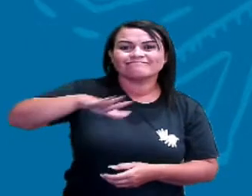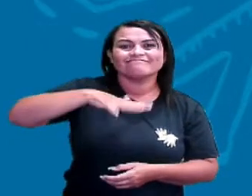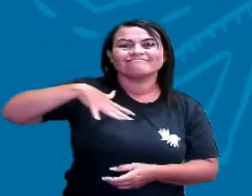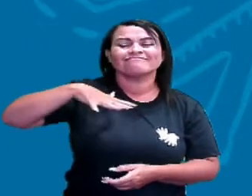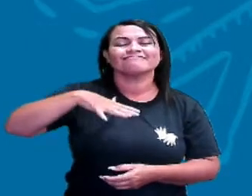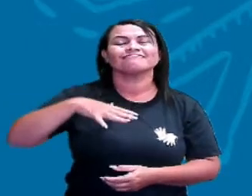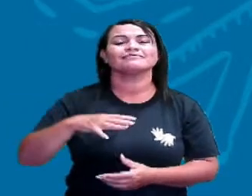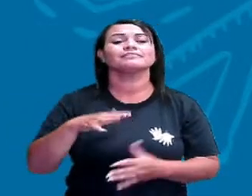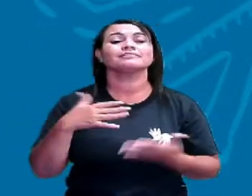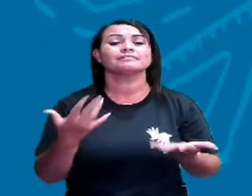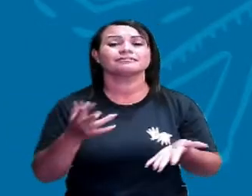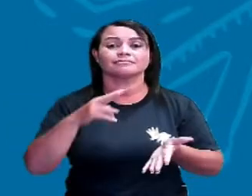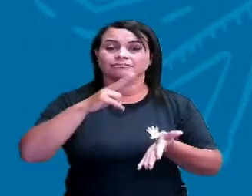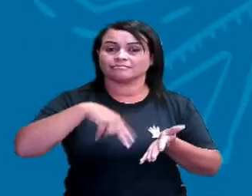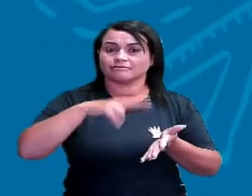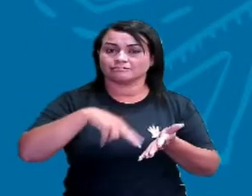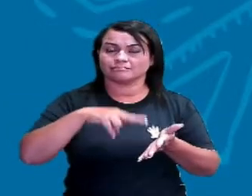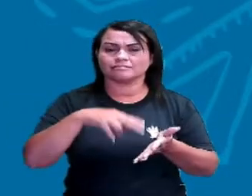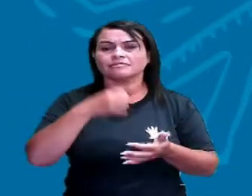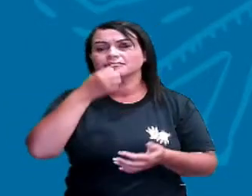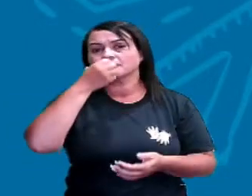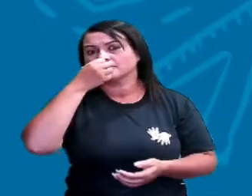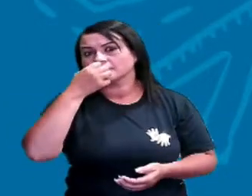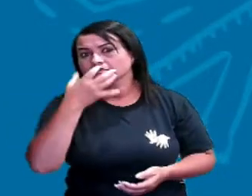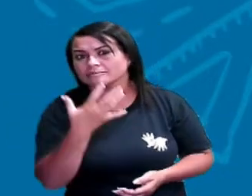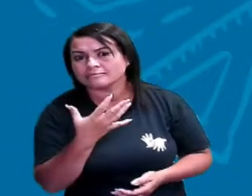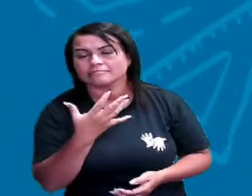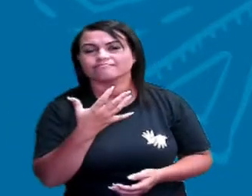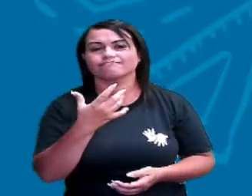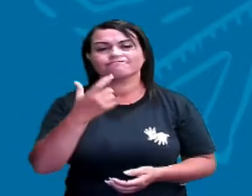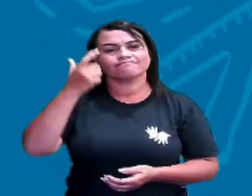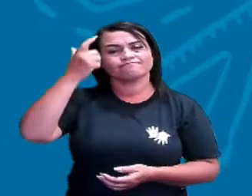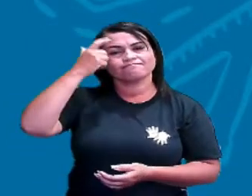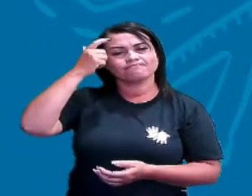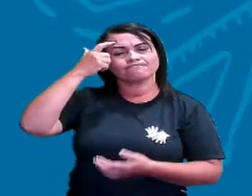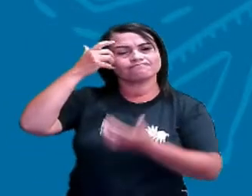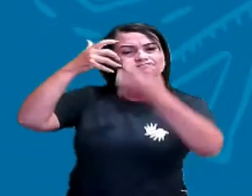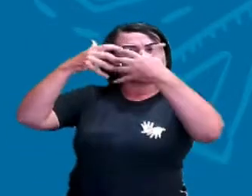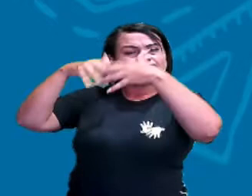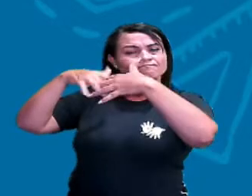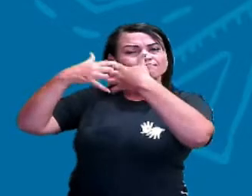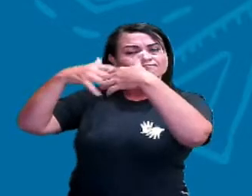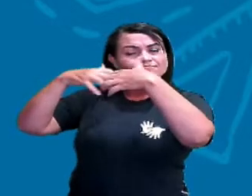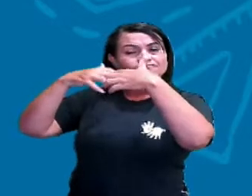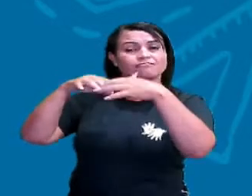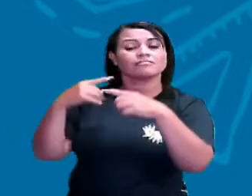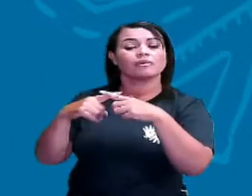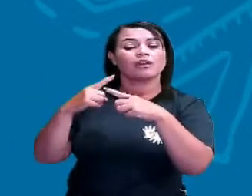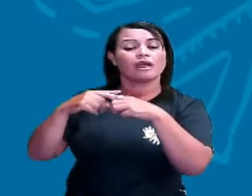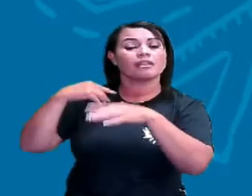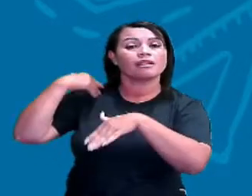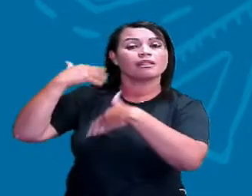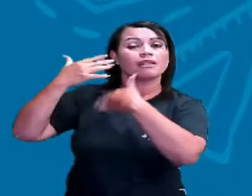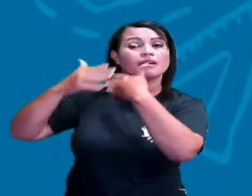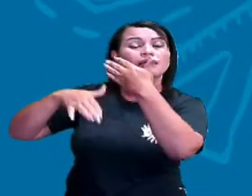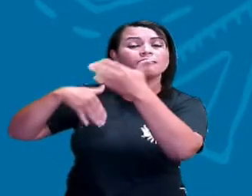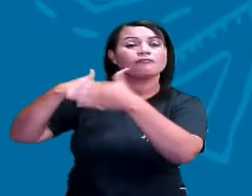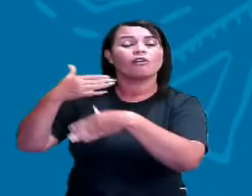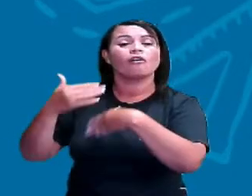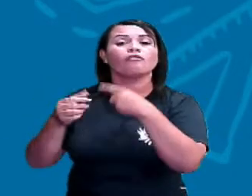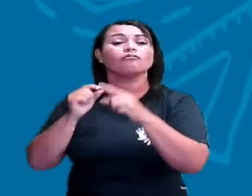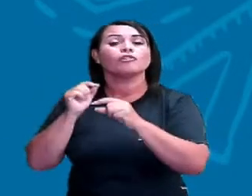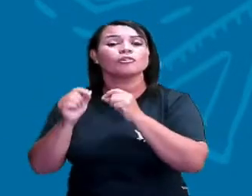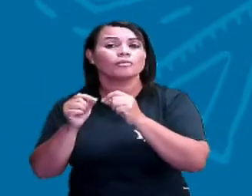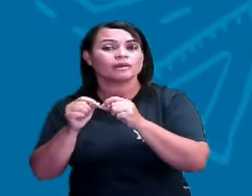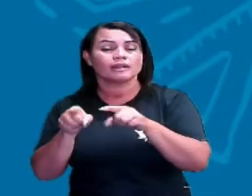a leitura, ela é benéfica para o cérebro, já que ela desenvolve a concentração,